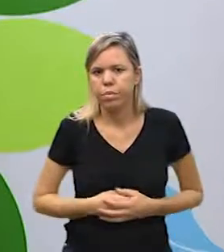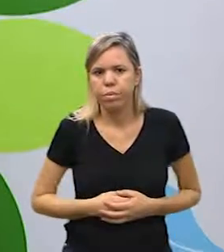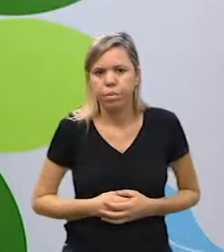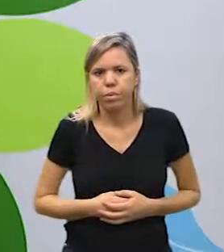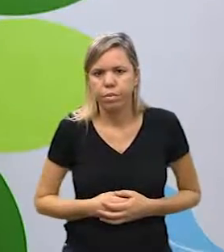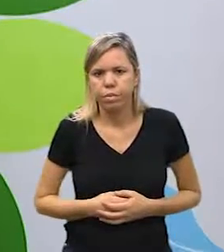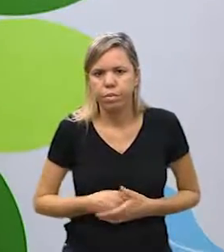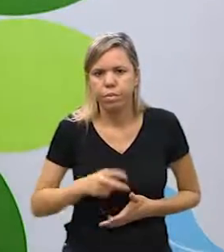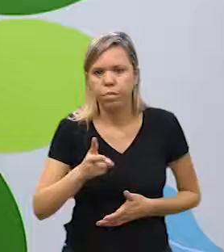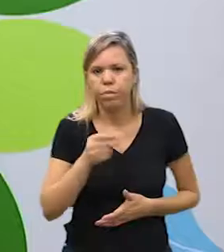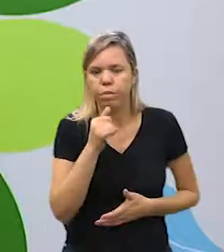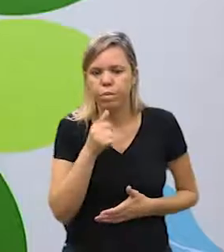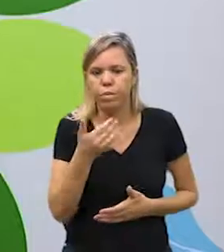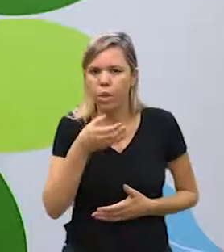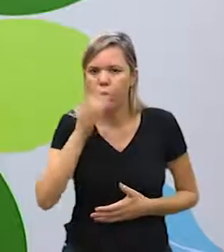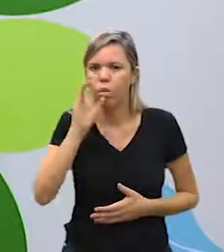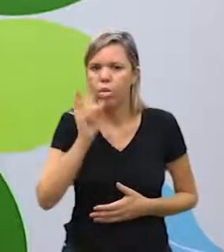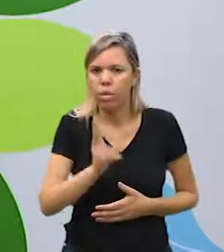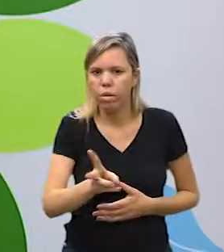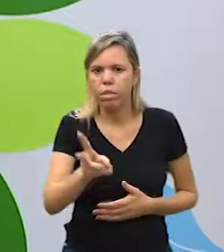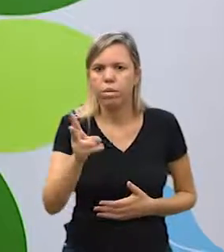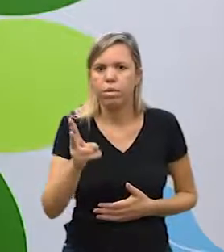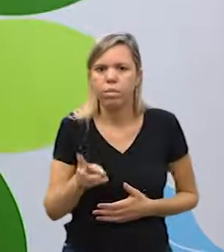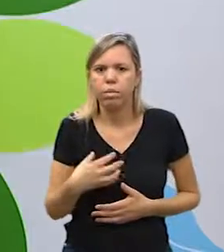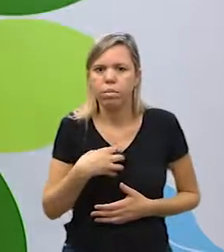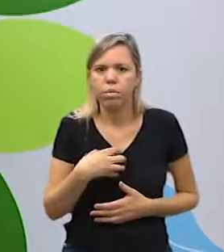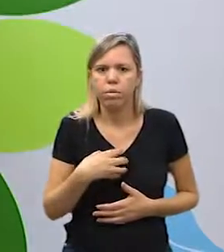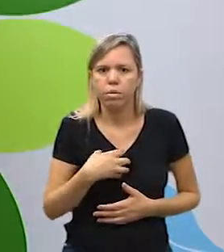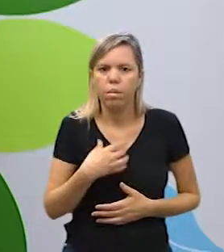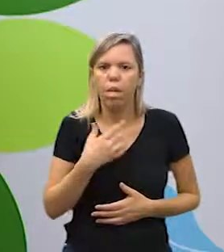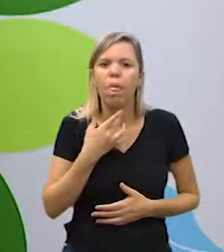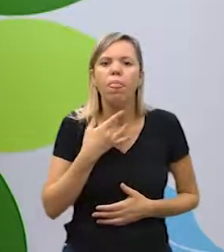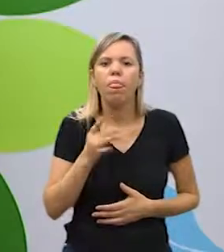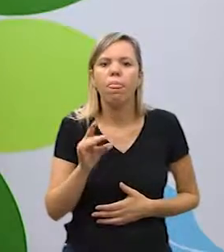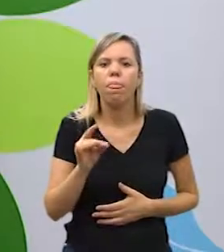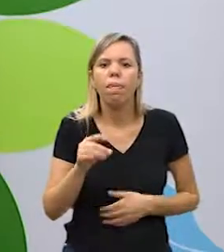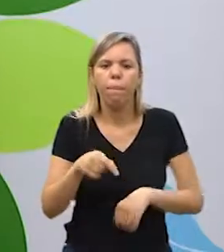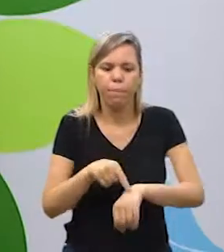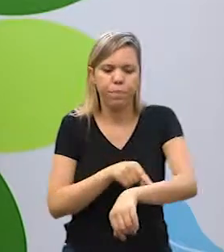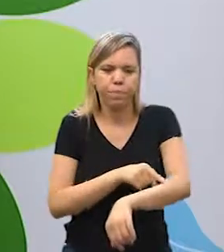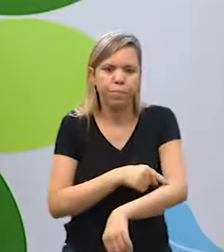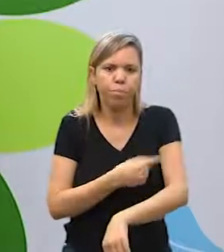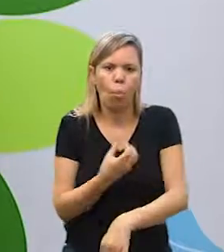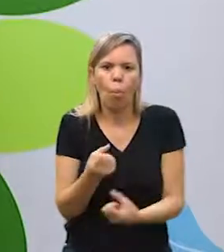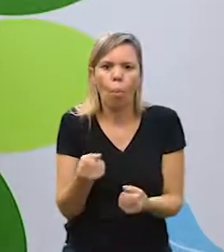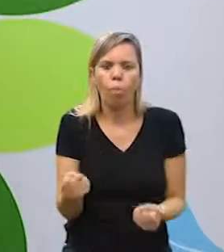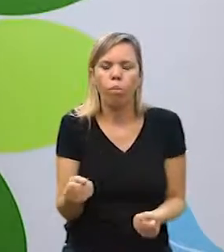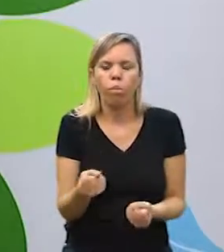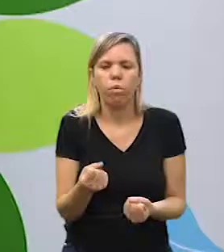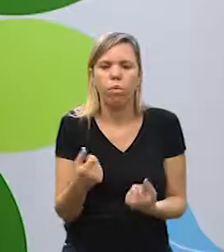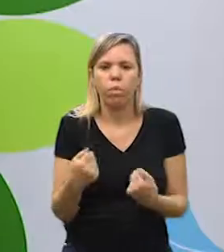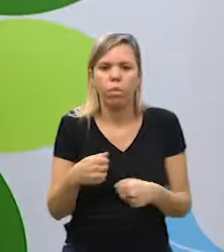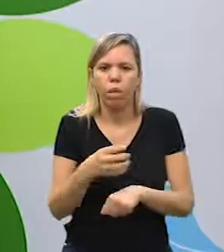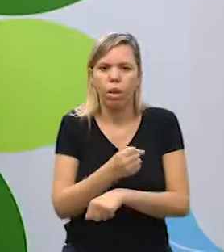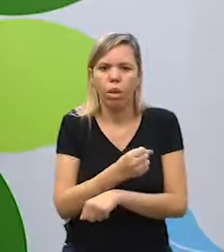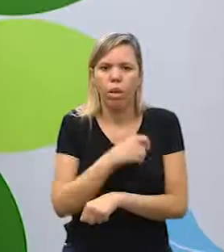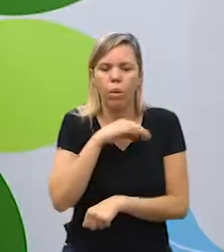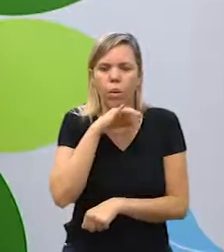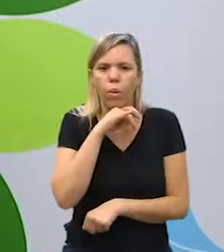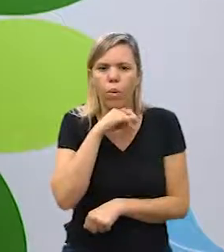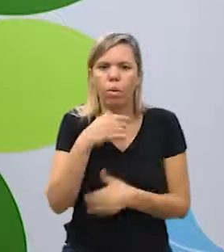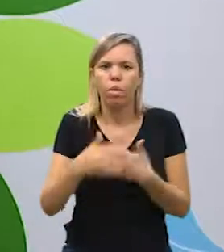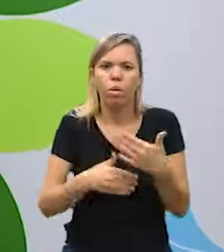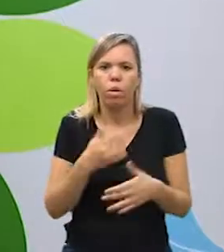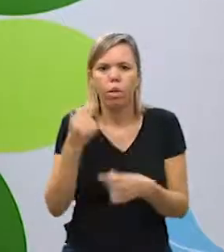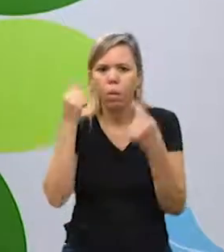precisa constantemente beber água. A sensação de sede, uma pele desidratada, uma pele ruim